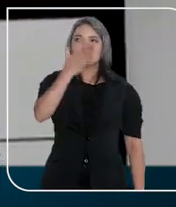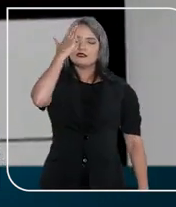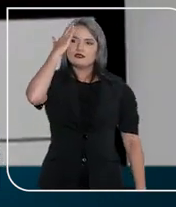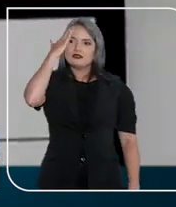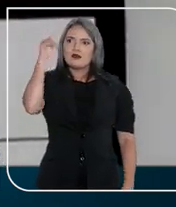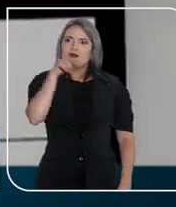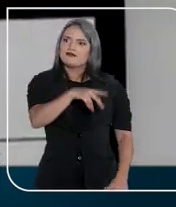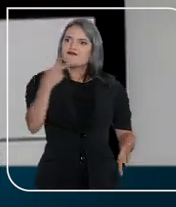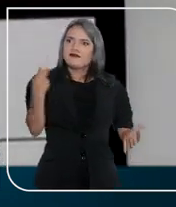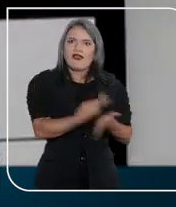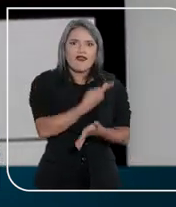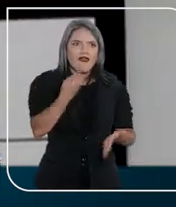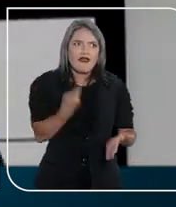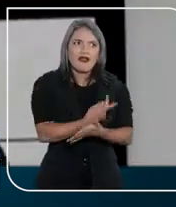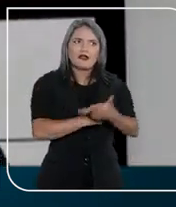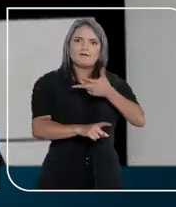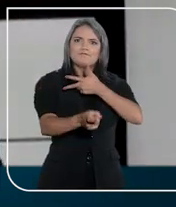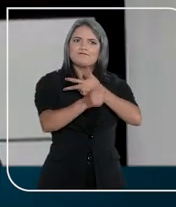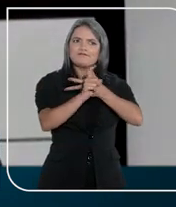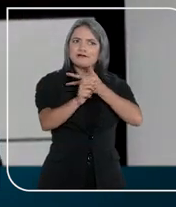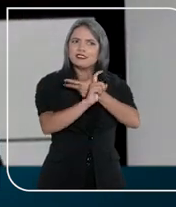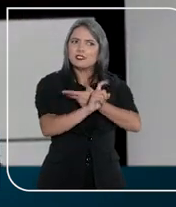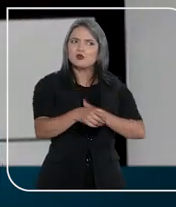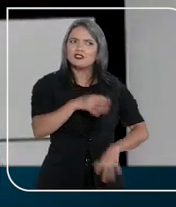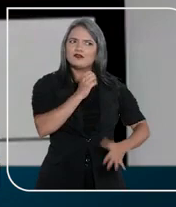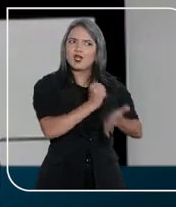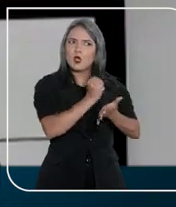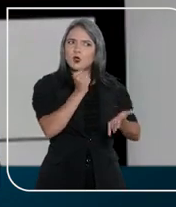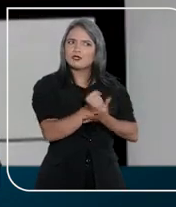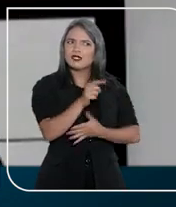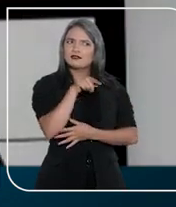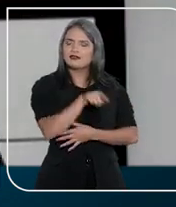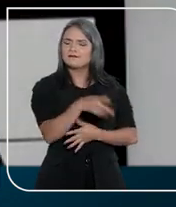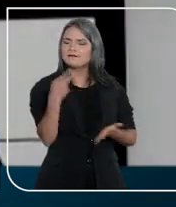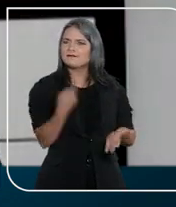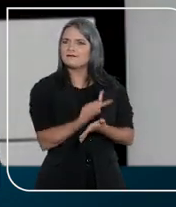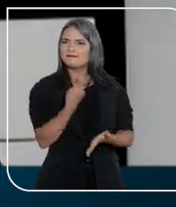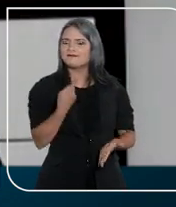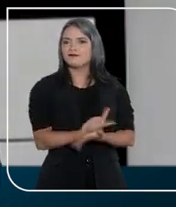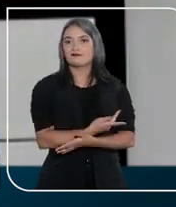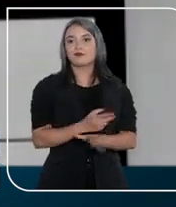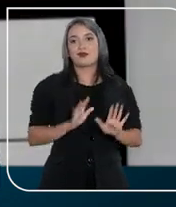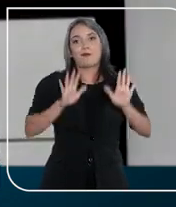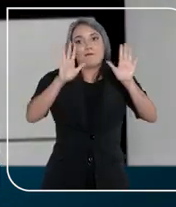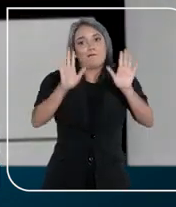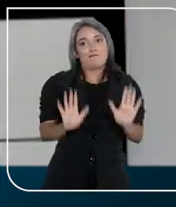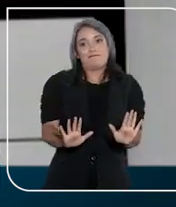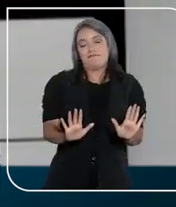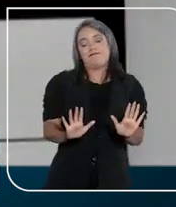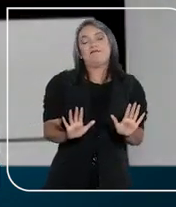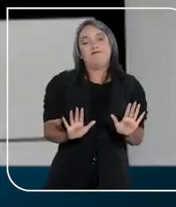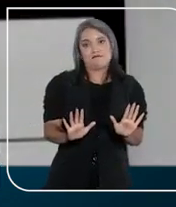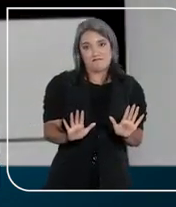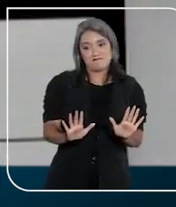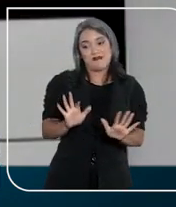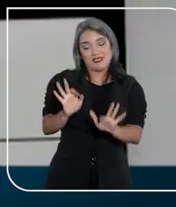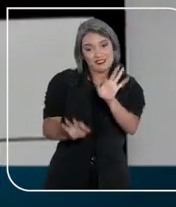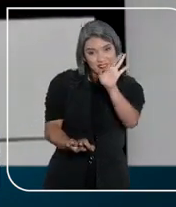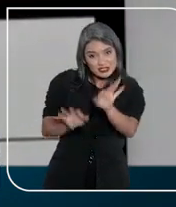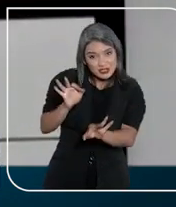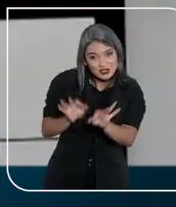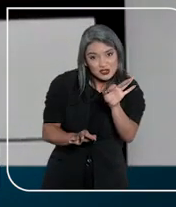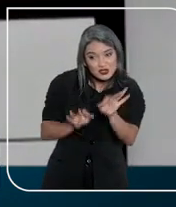que o Poder Executivo está contratando alguém a título precário. Então, o direito ele é muito instigante, e esses exemplos eles